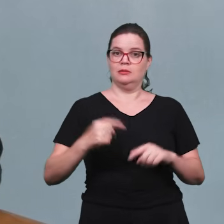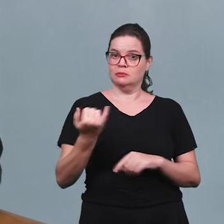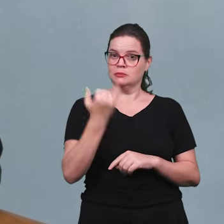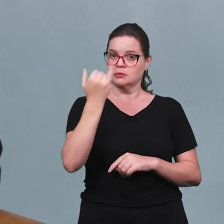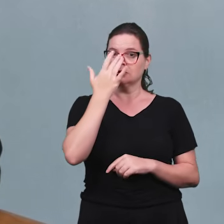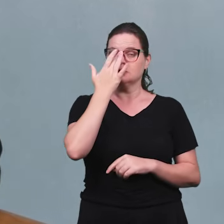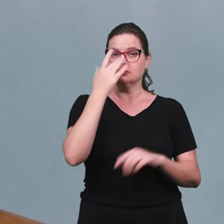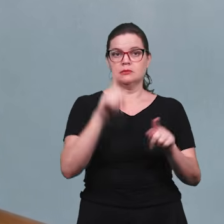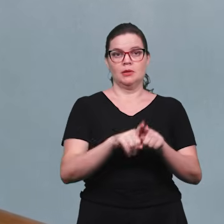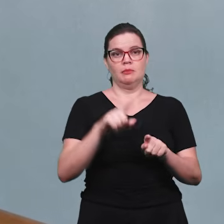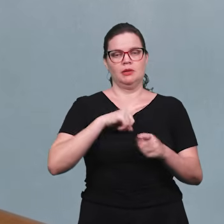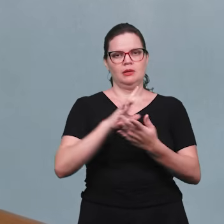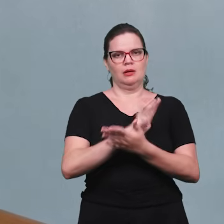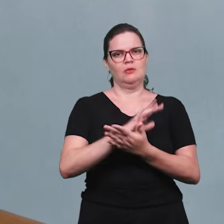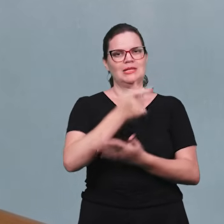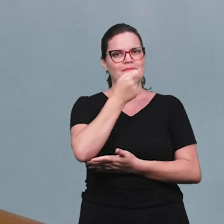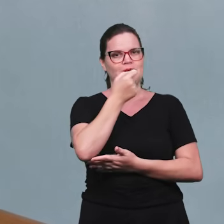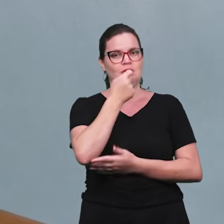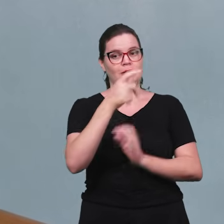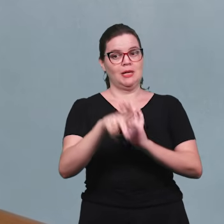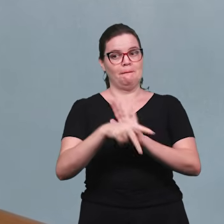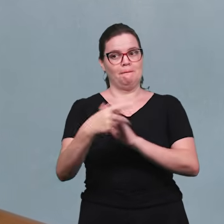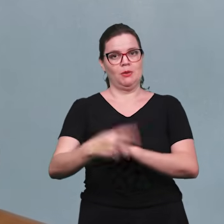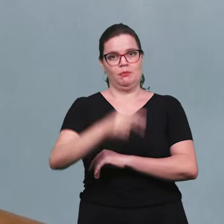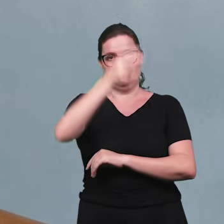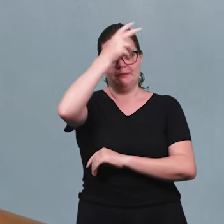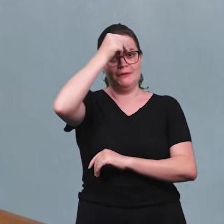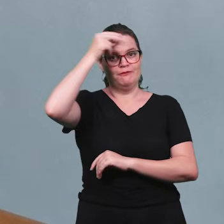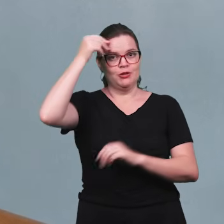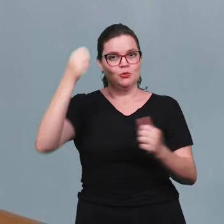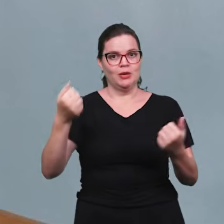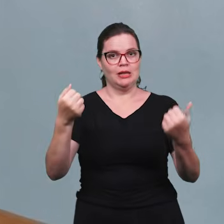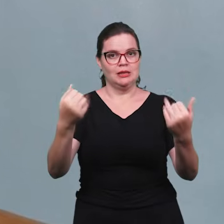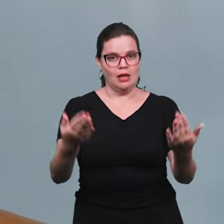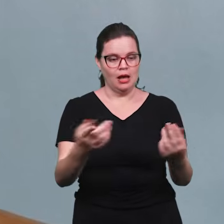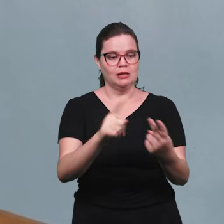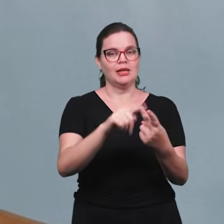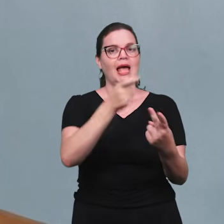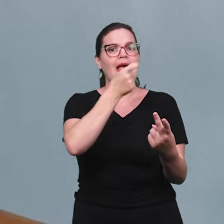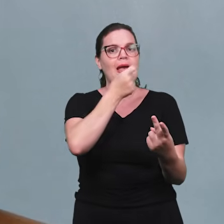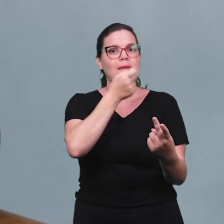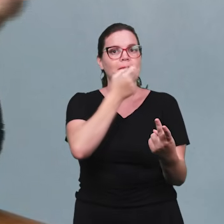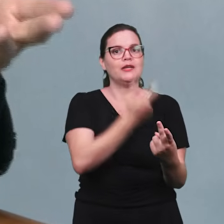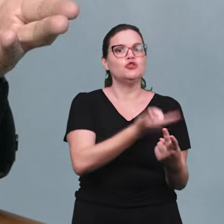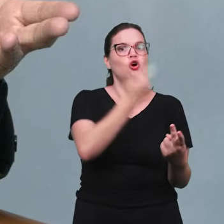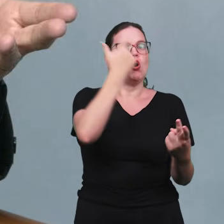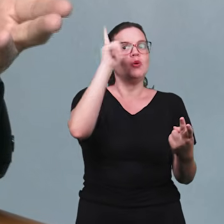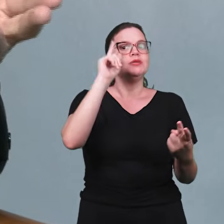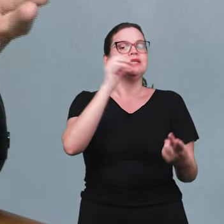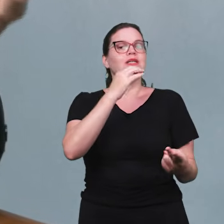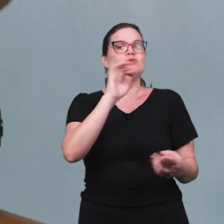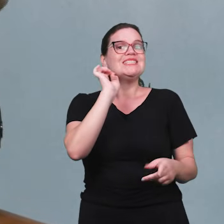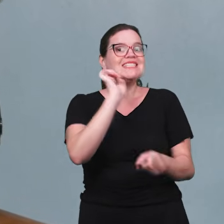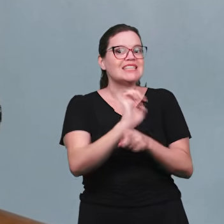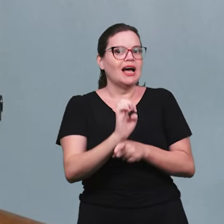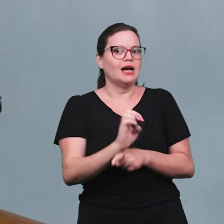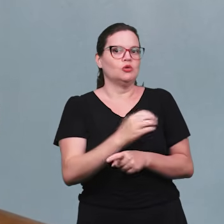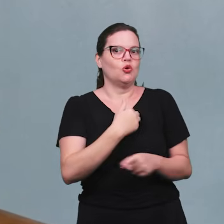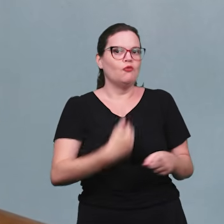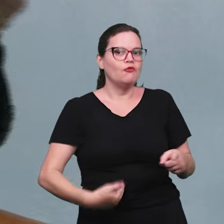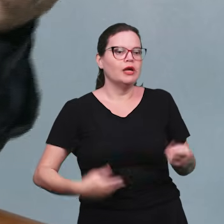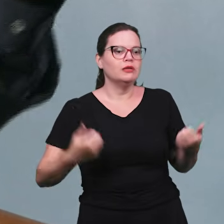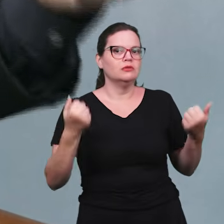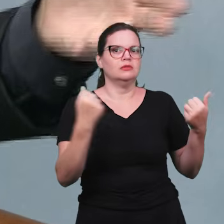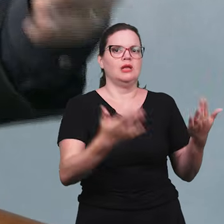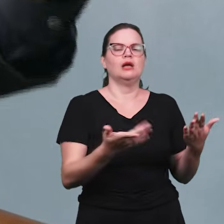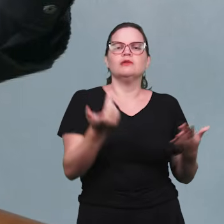importante. E tem medicações que são da prefeitura e tem medicações que são do Estado. Então, nós temos que saber isso também. Quais são as